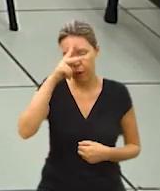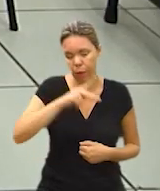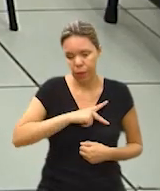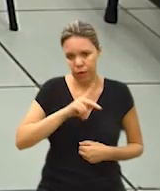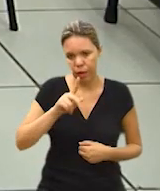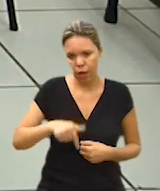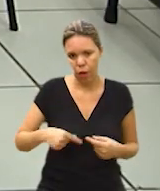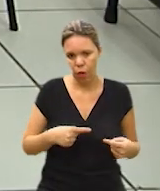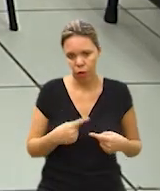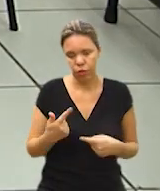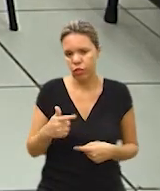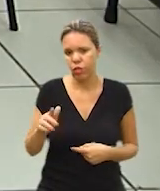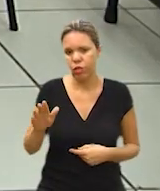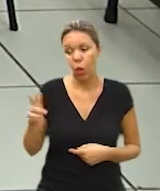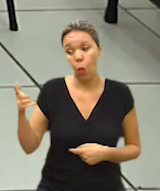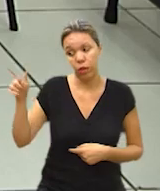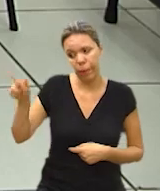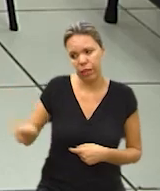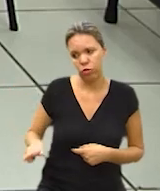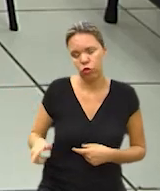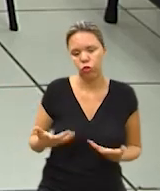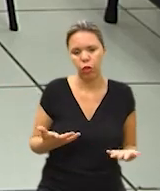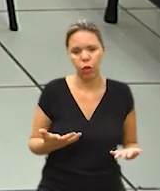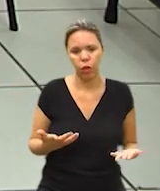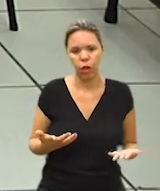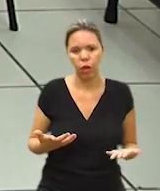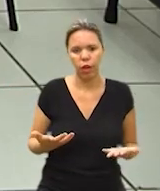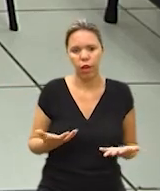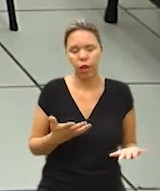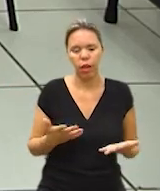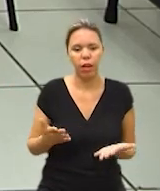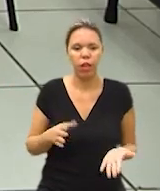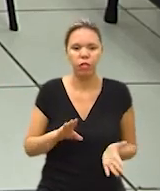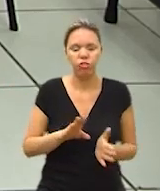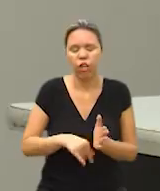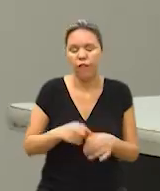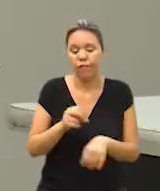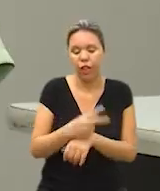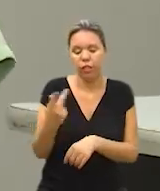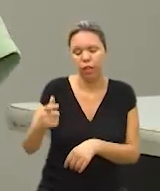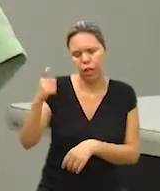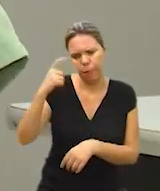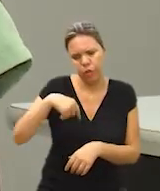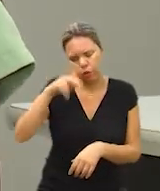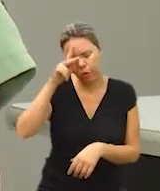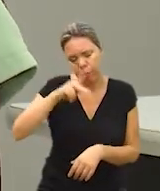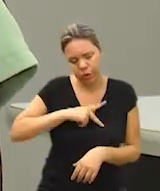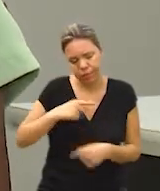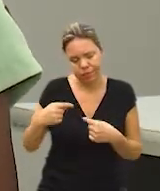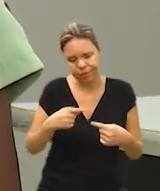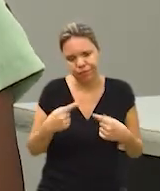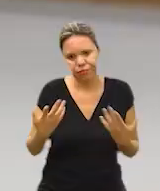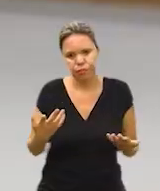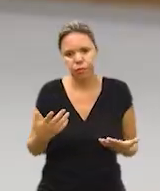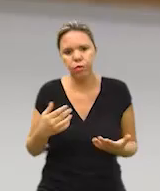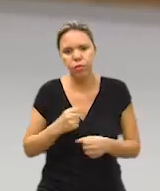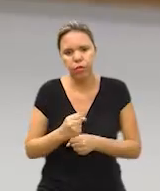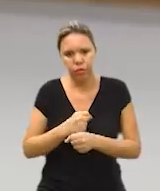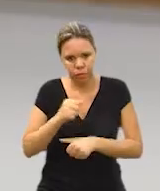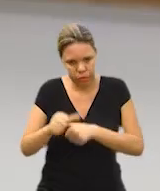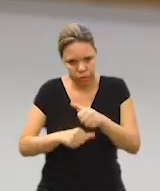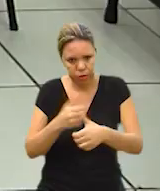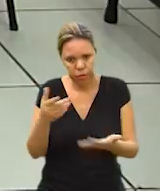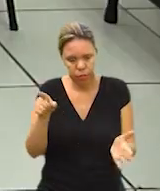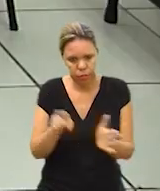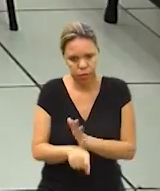dele. É, não tem candidato vaga. Não tem candidato. Sabe? É ele com ele mesmo. Ao longo dos anos, a prova mudou? Ah,